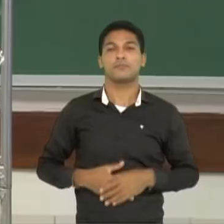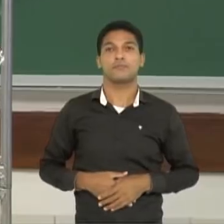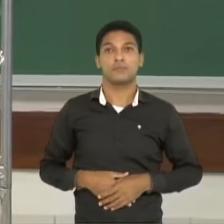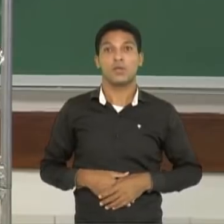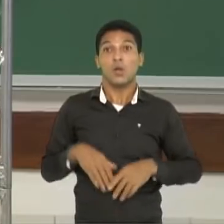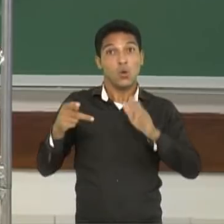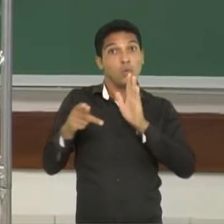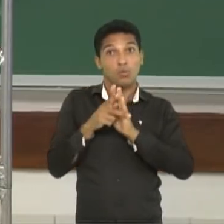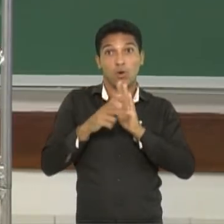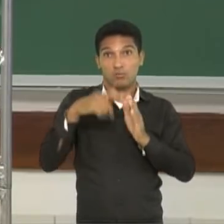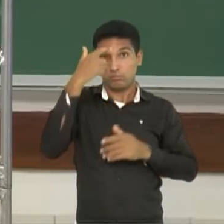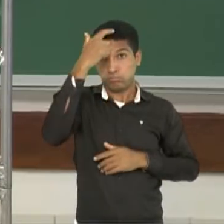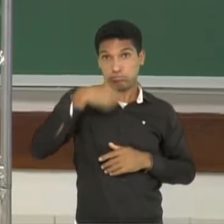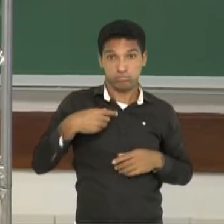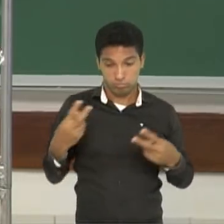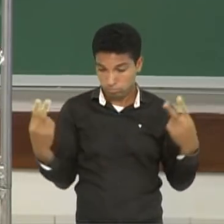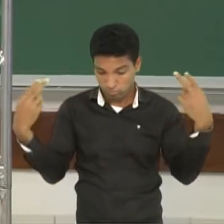o menor tempo.